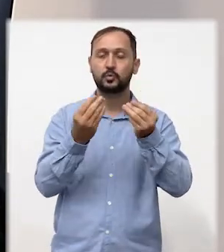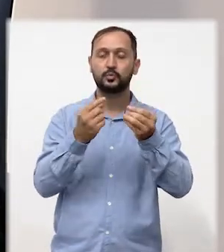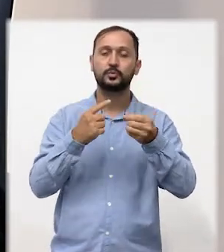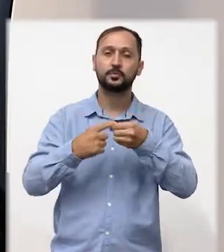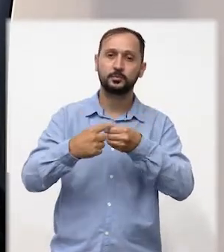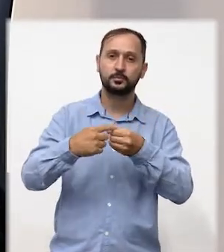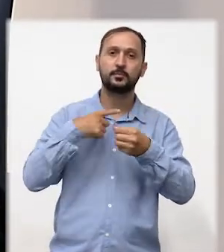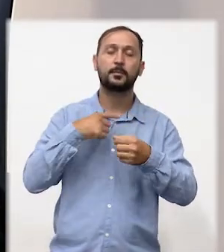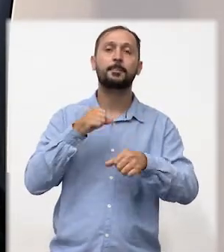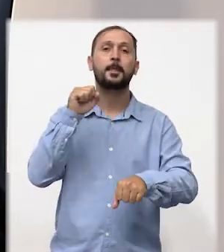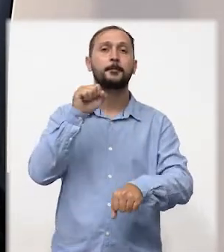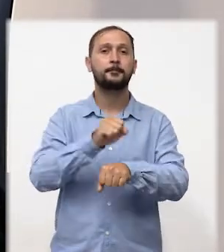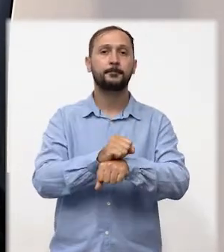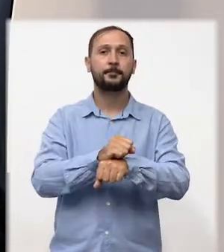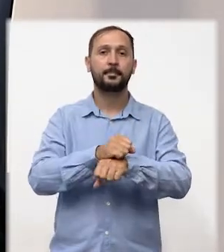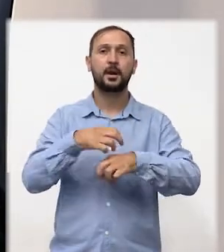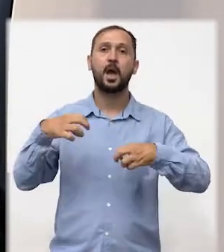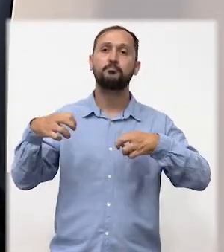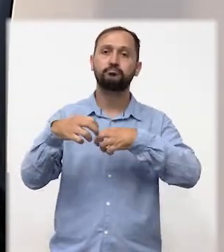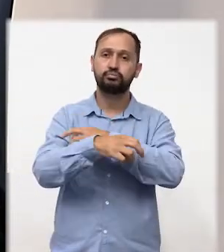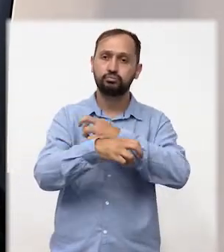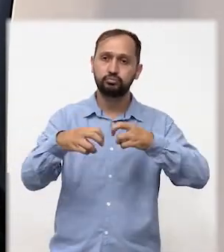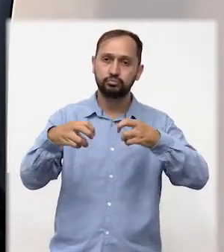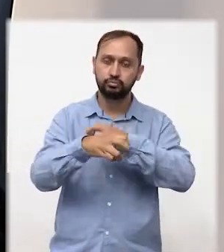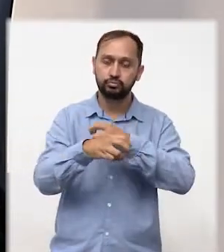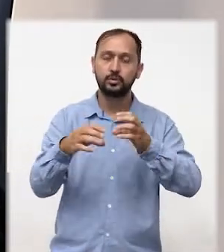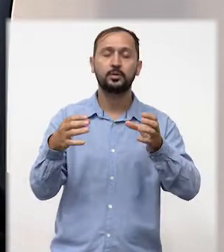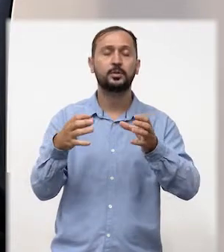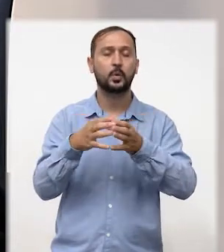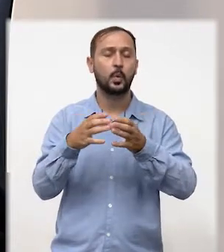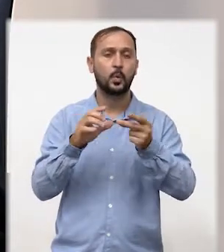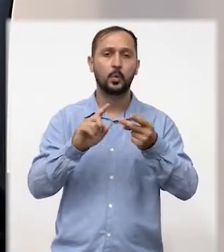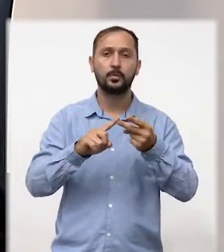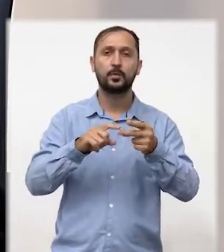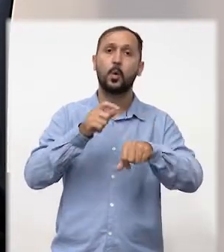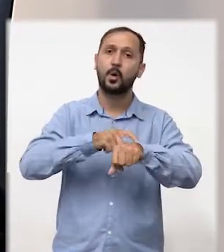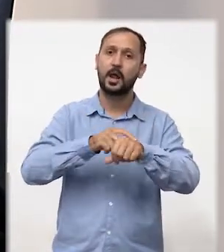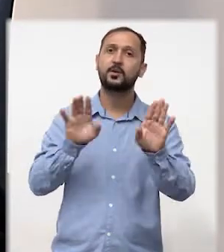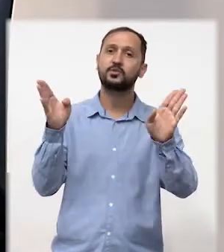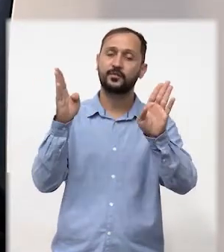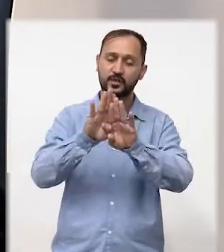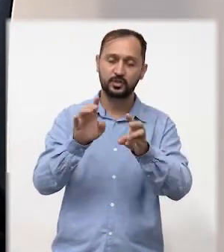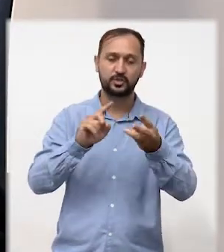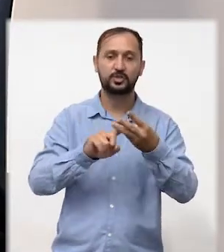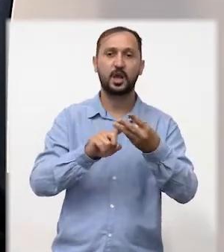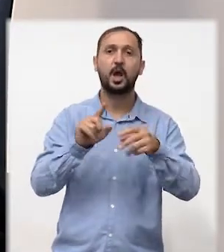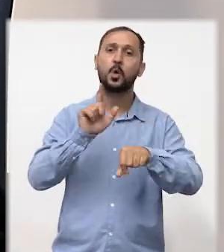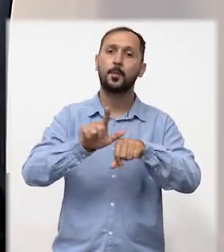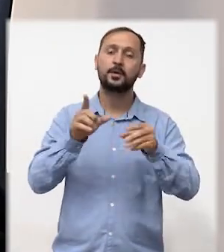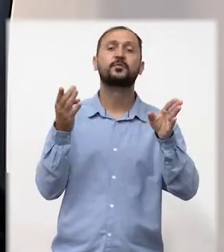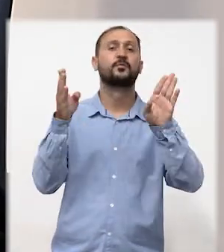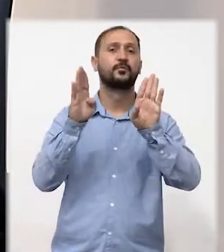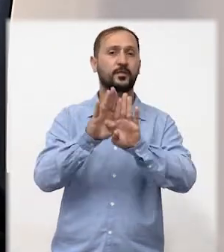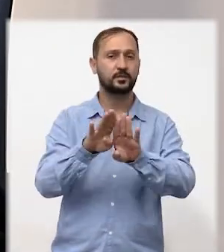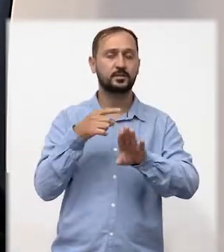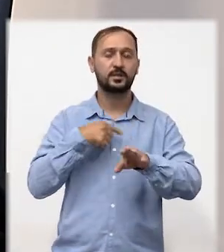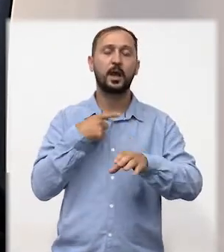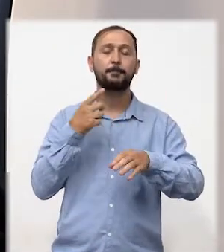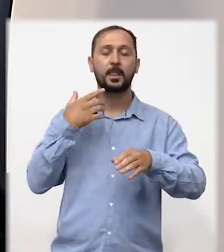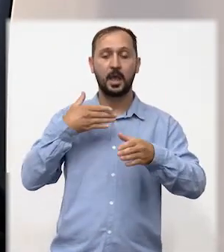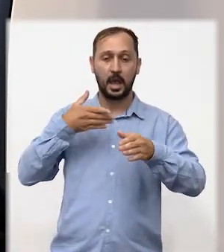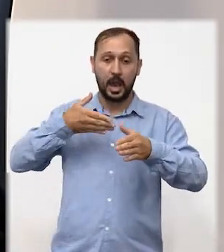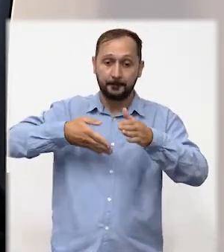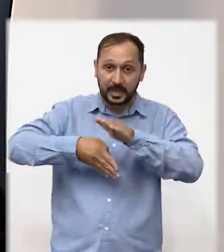municípios. São elas: suspensão do transporte coletivo, toque de recolher, comércio fechado, barreiras sanitárias